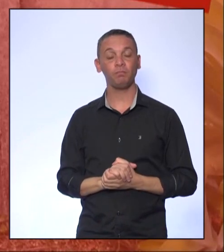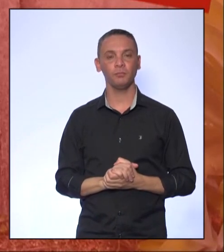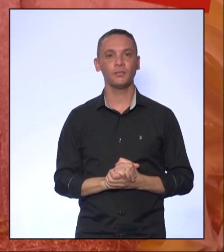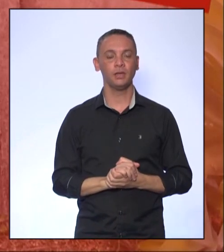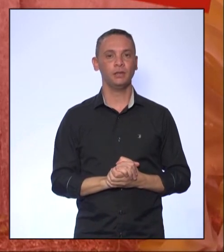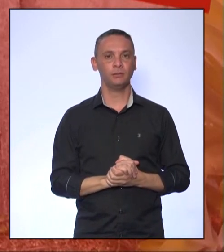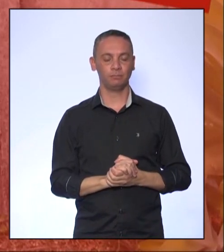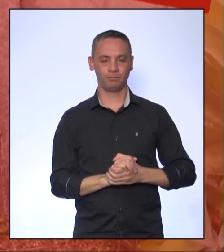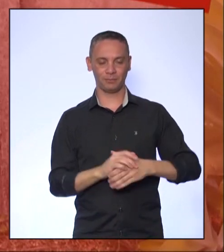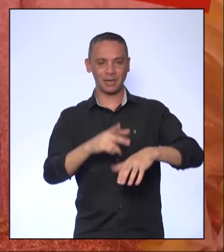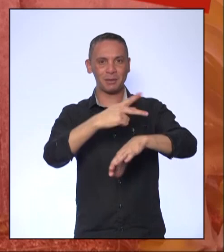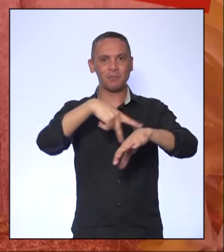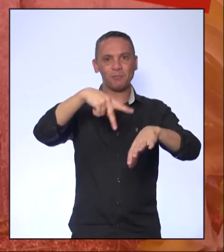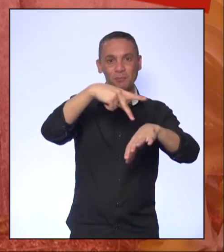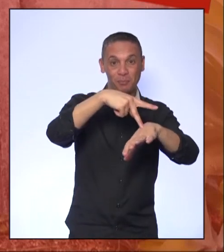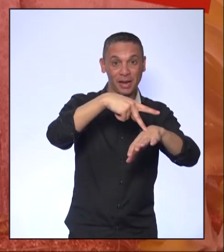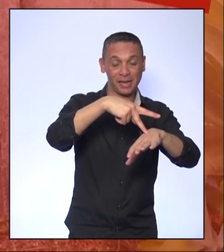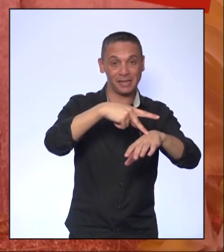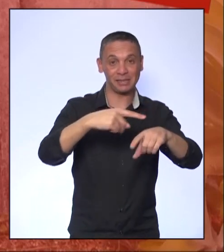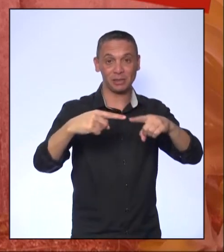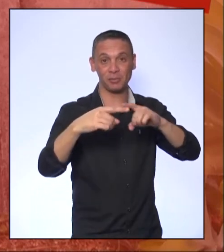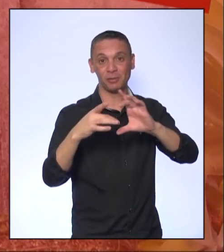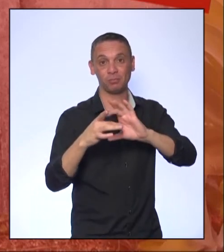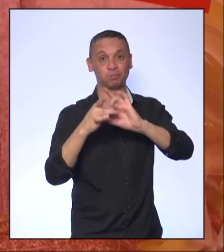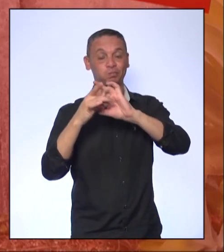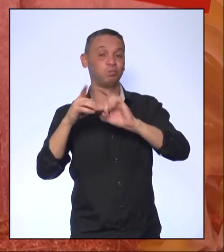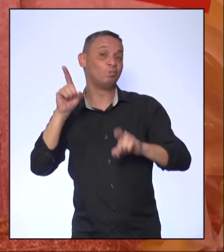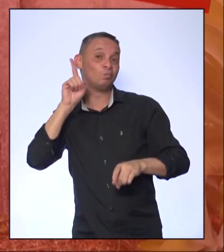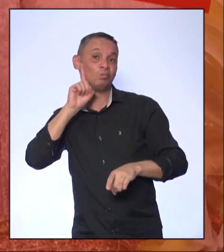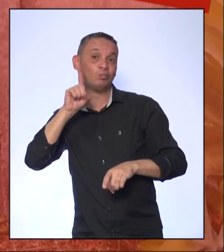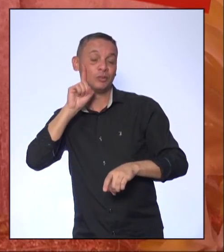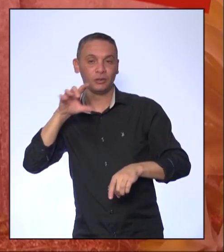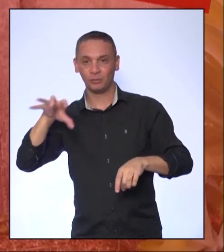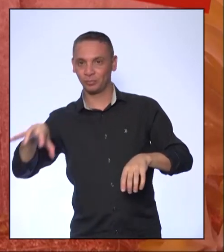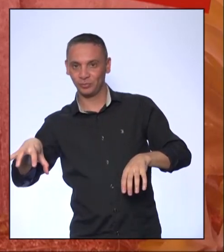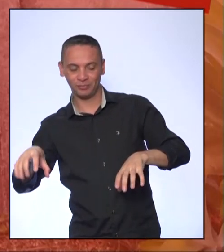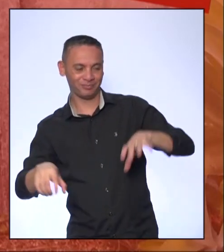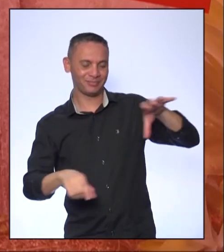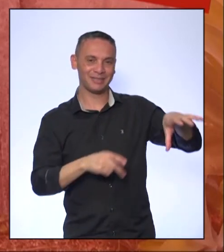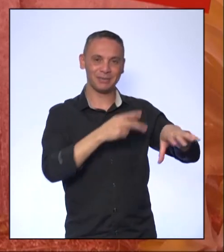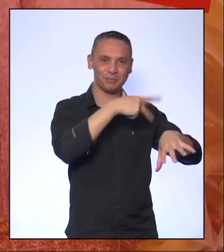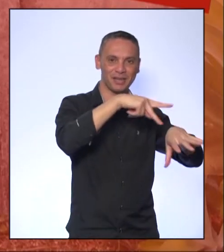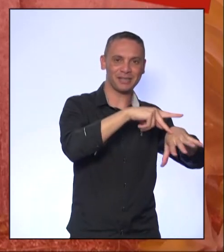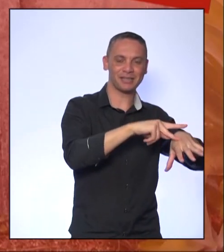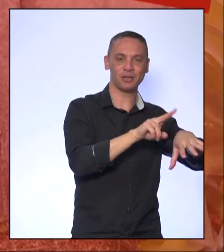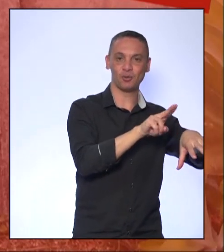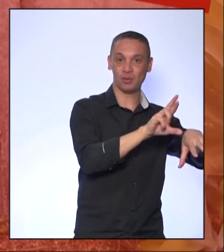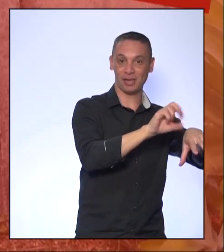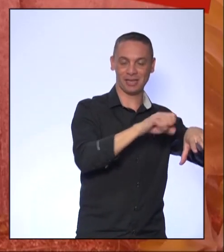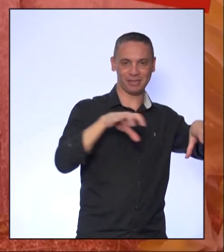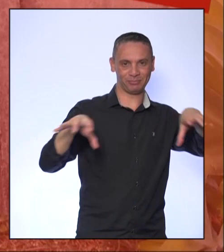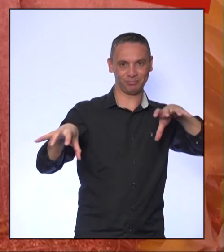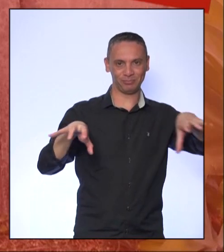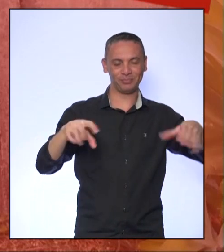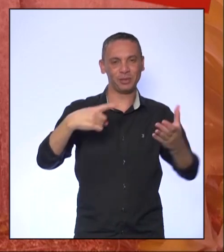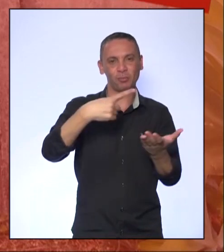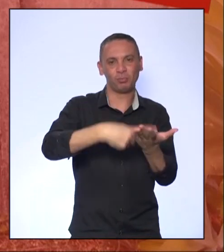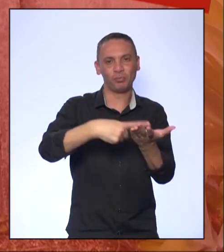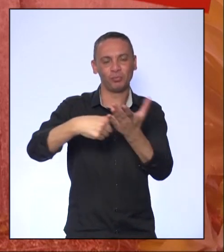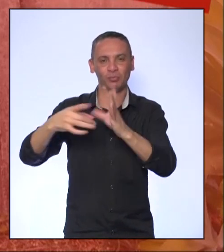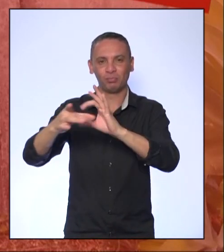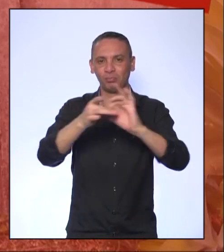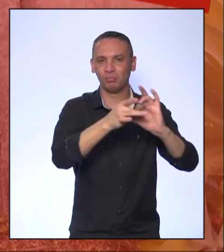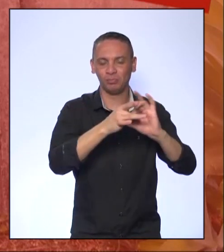desses países que eram oficialmente aliados dos Estados Unidos ou da União Soviética, a partir desses acordos e